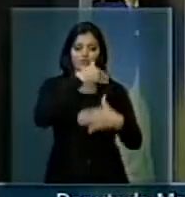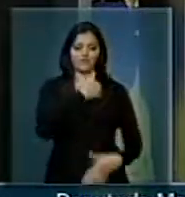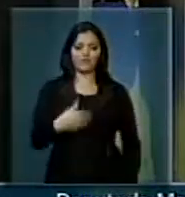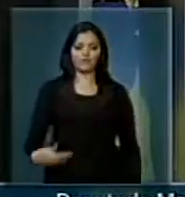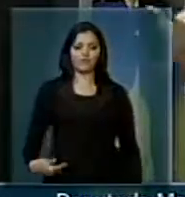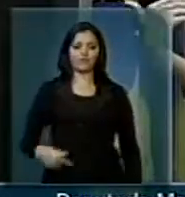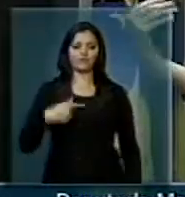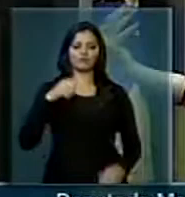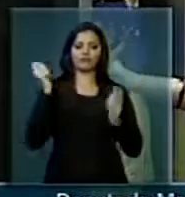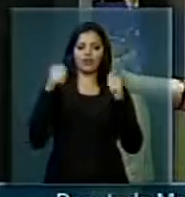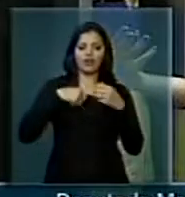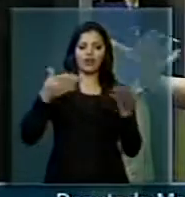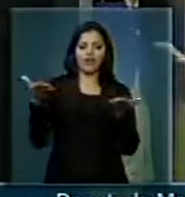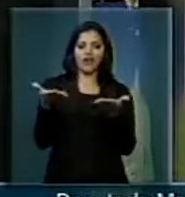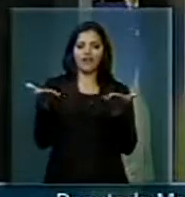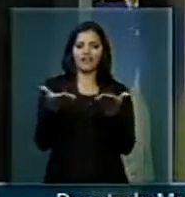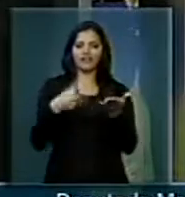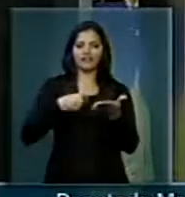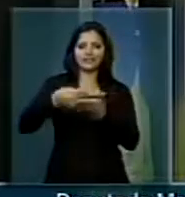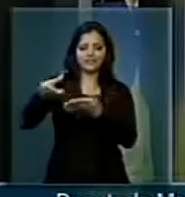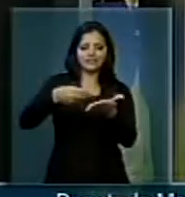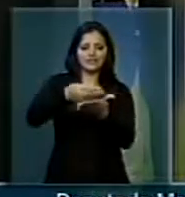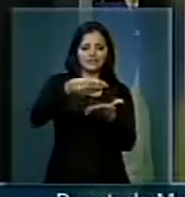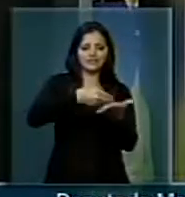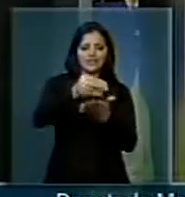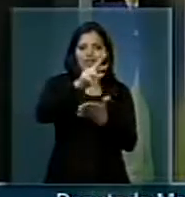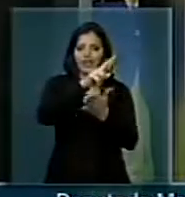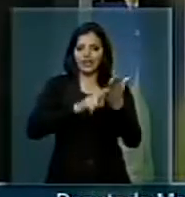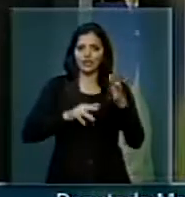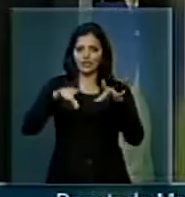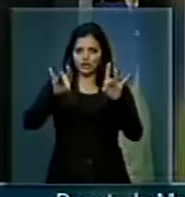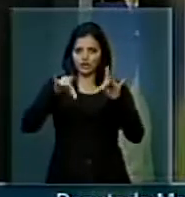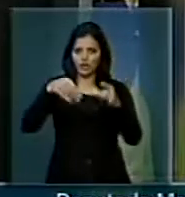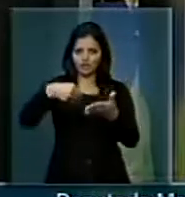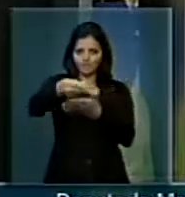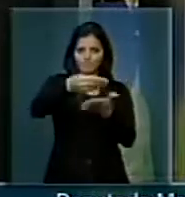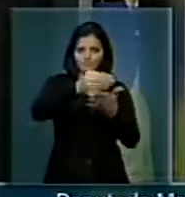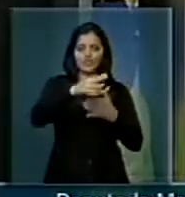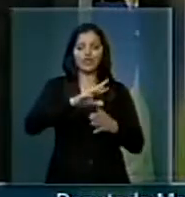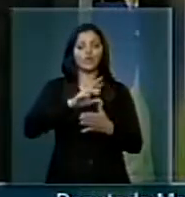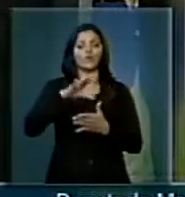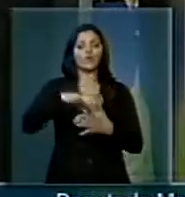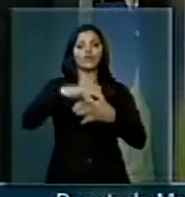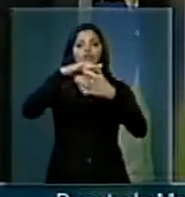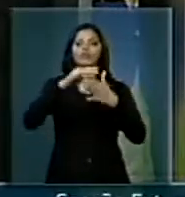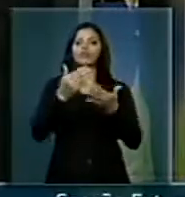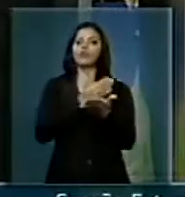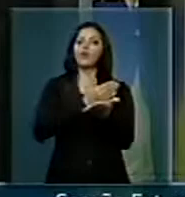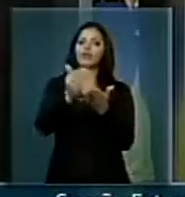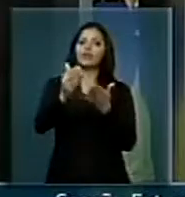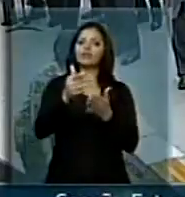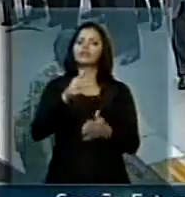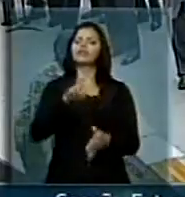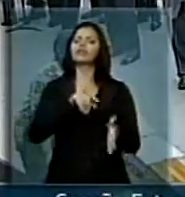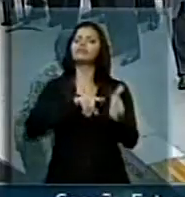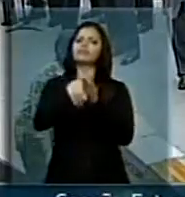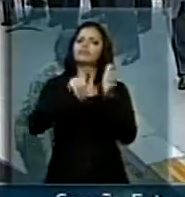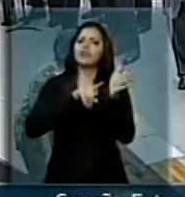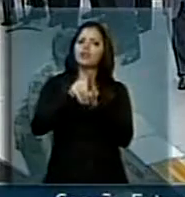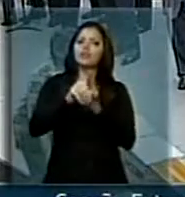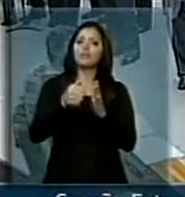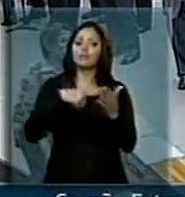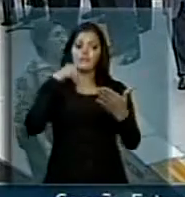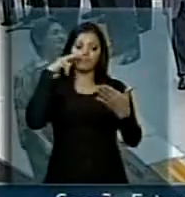governo deve estar trazendo e distribuindo o relatório a todos os senhores líderes. Gostaria de abrir para os questionamentos, dizendo que vejo